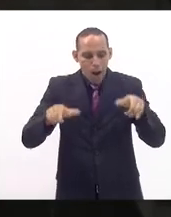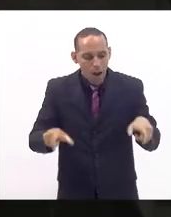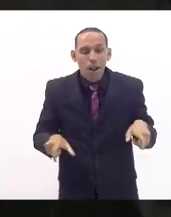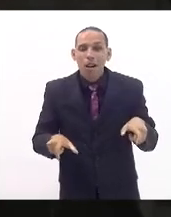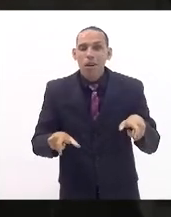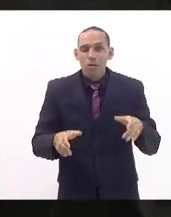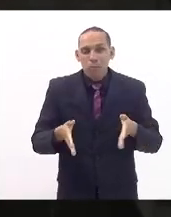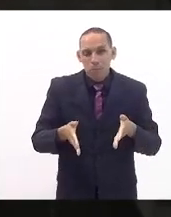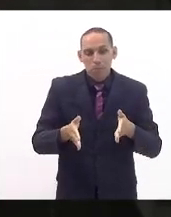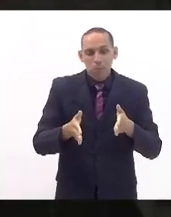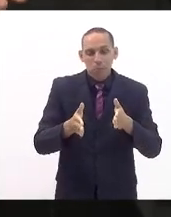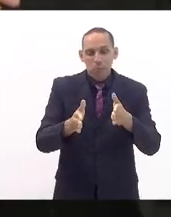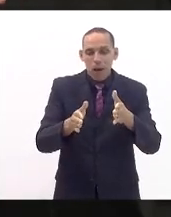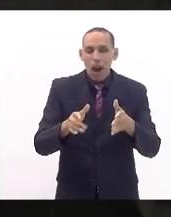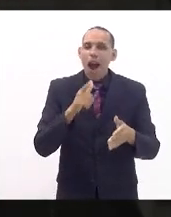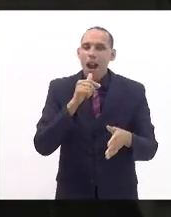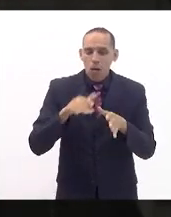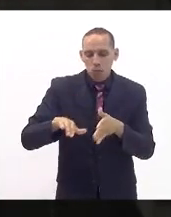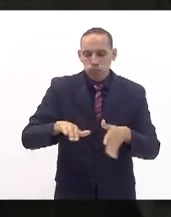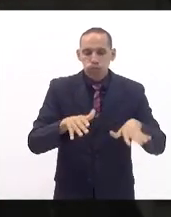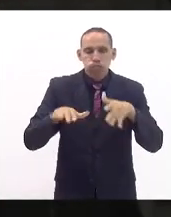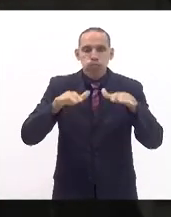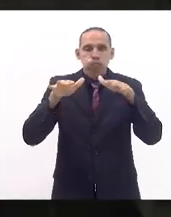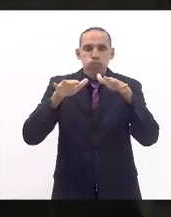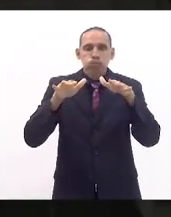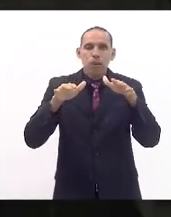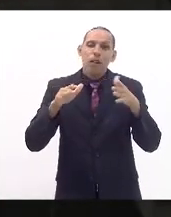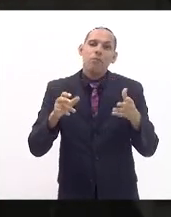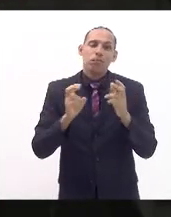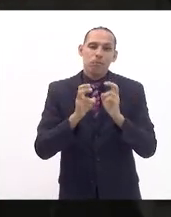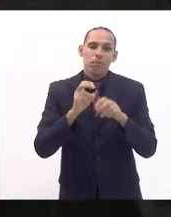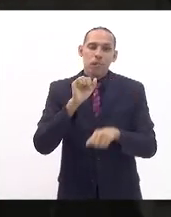via permanente, evidentemente, os três param.